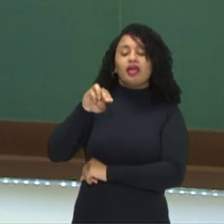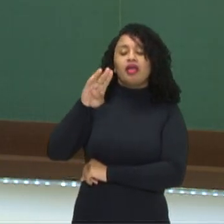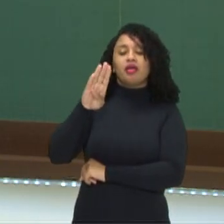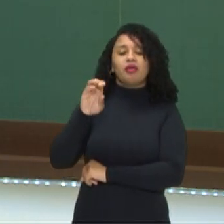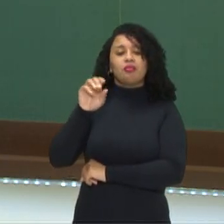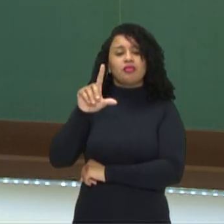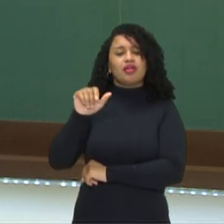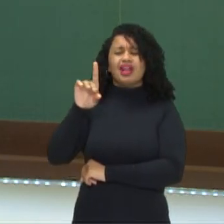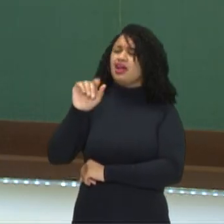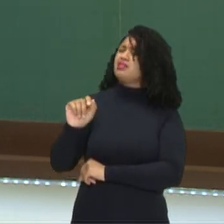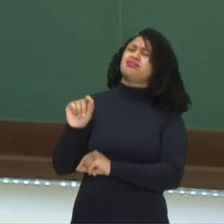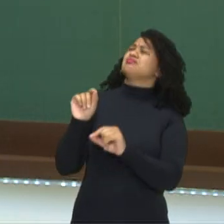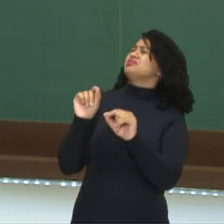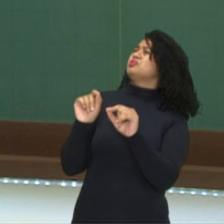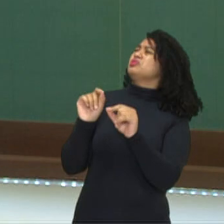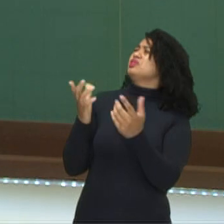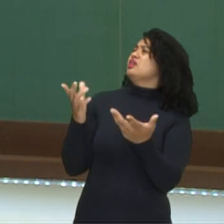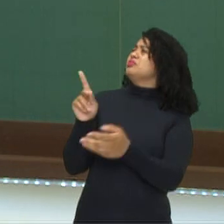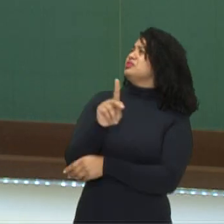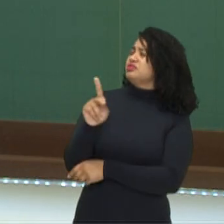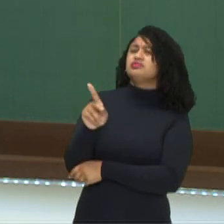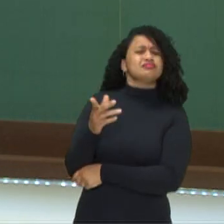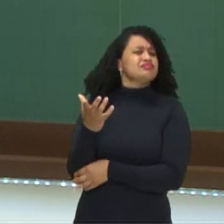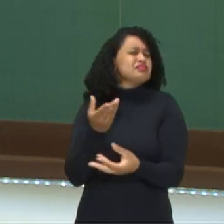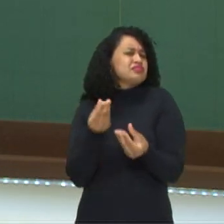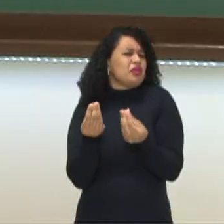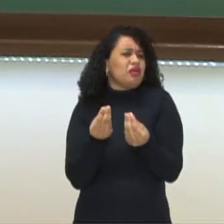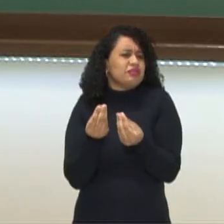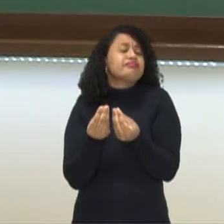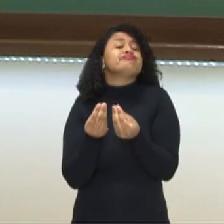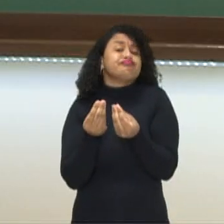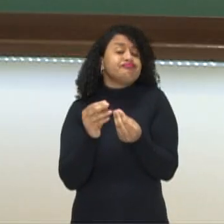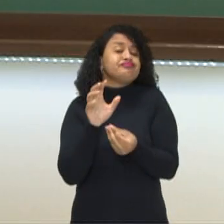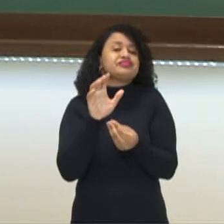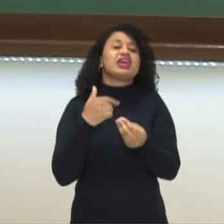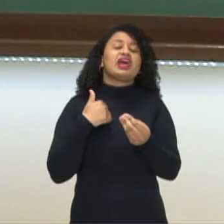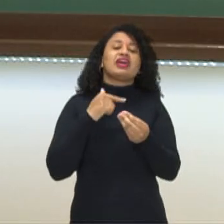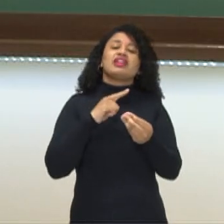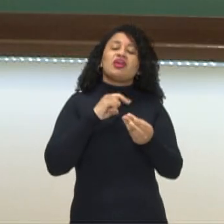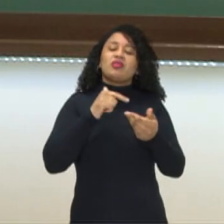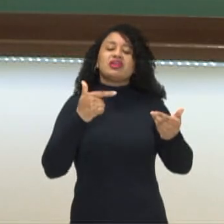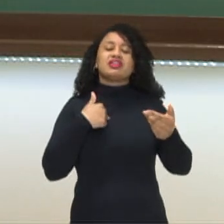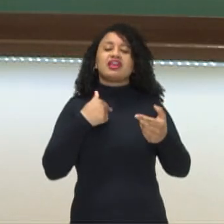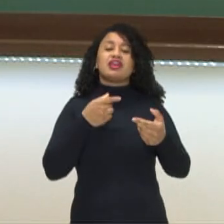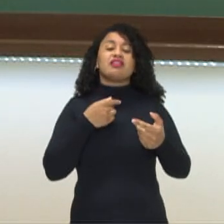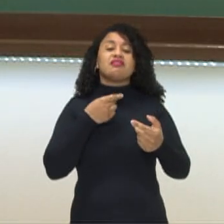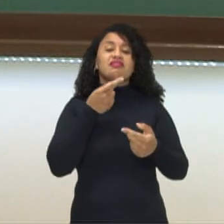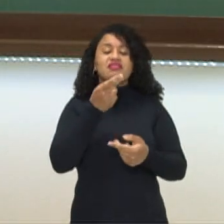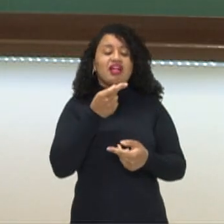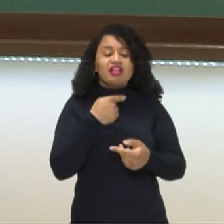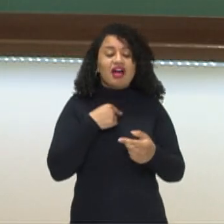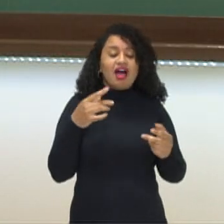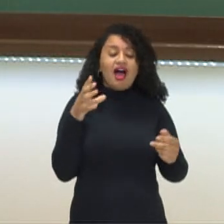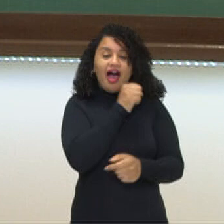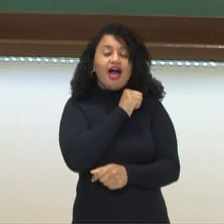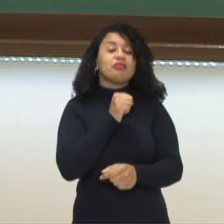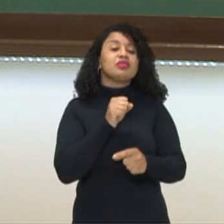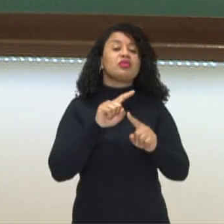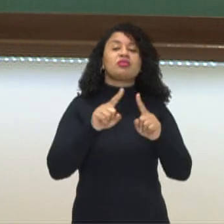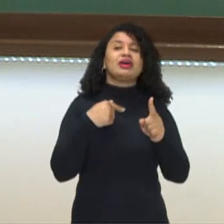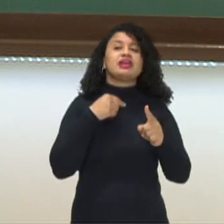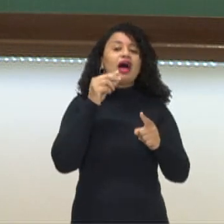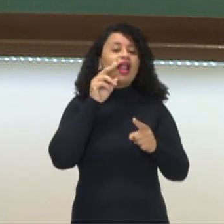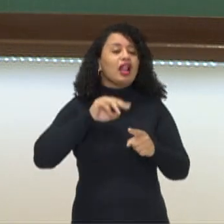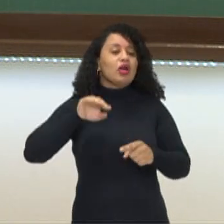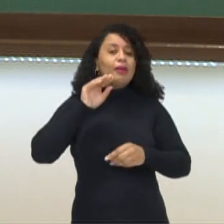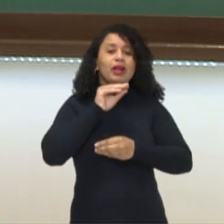que embolou aí? É mais ou menos nesse estilo, né? Então, vai embolando a língua de tão rápido que o artista vai fazer a sua